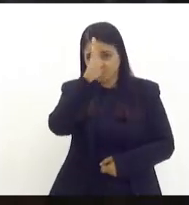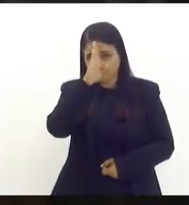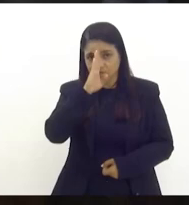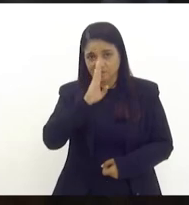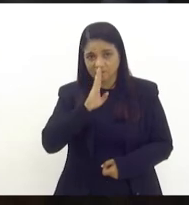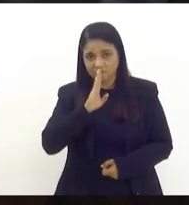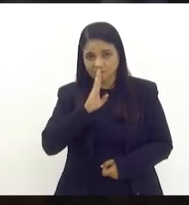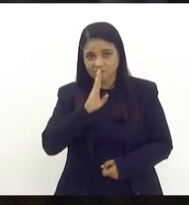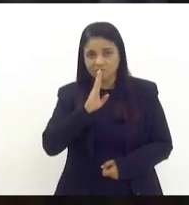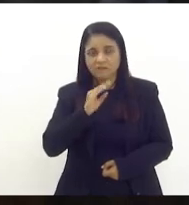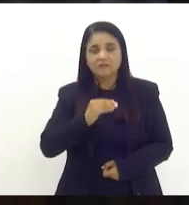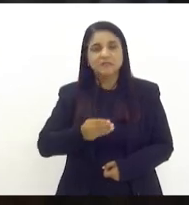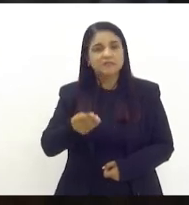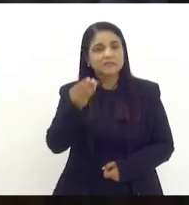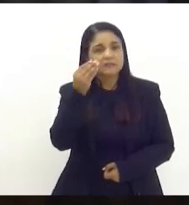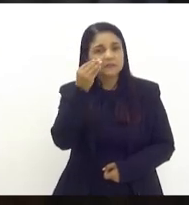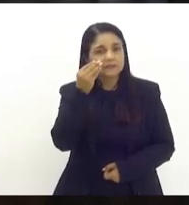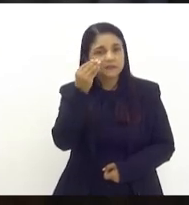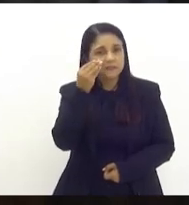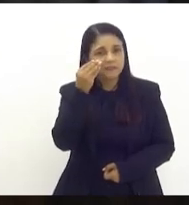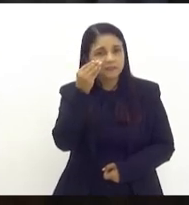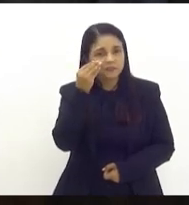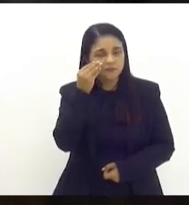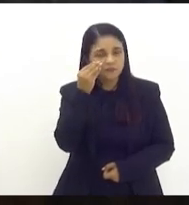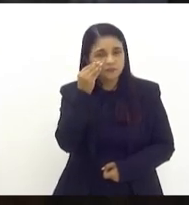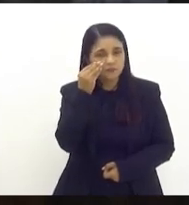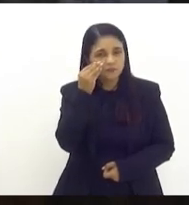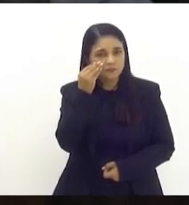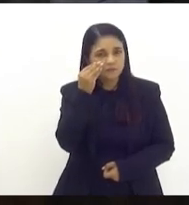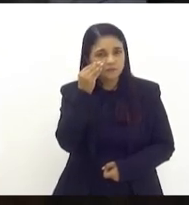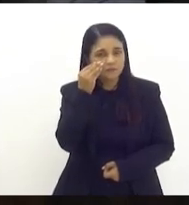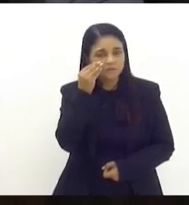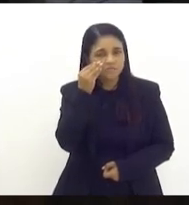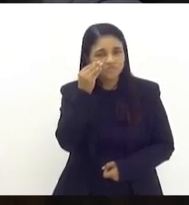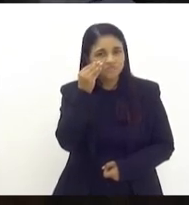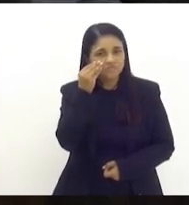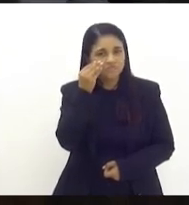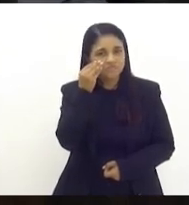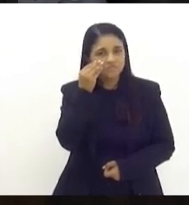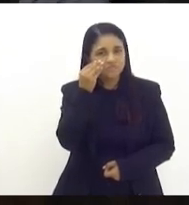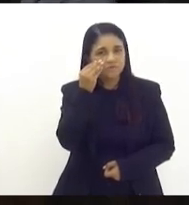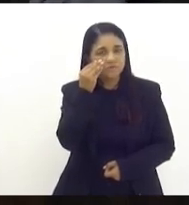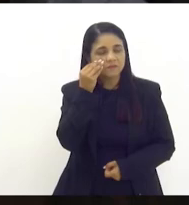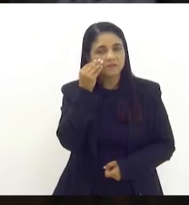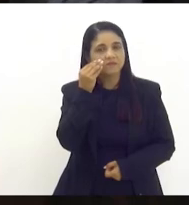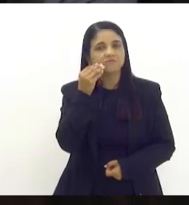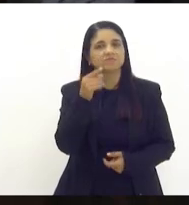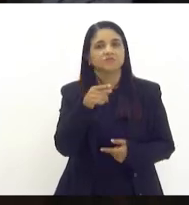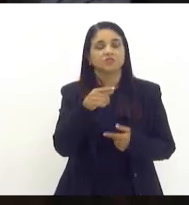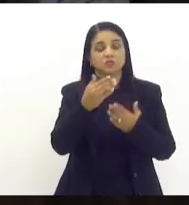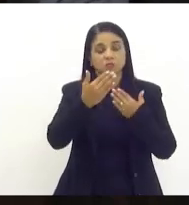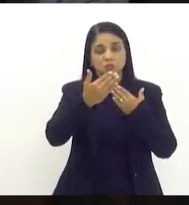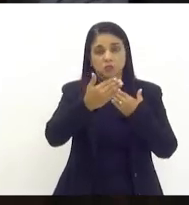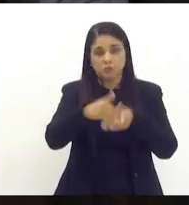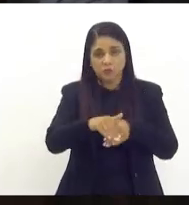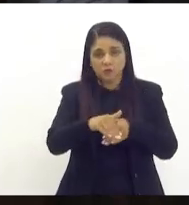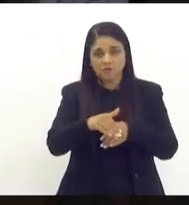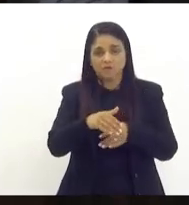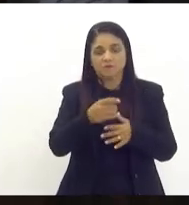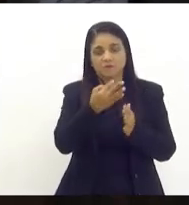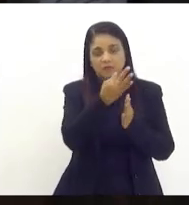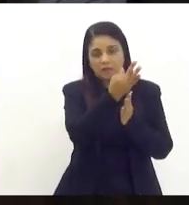novos Tentativas em casos de insucessos nas provas teóricas e prática